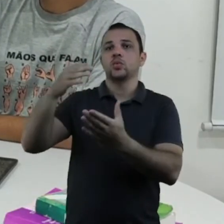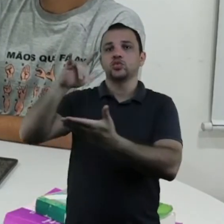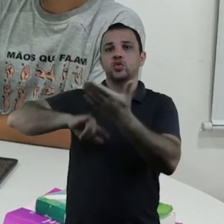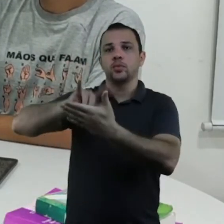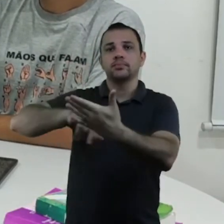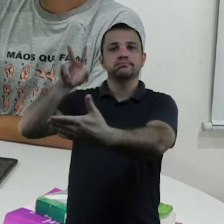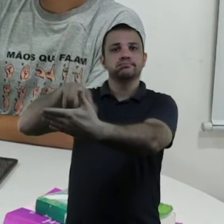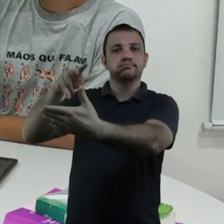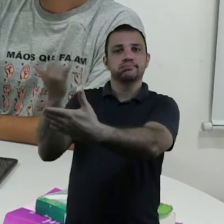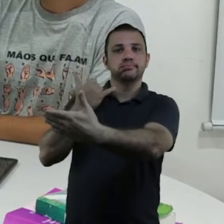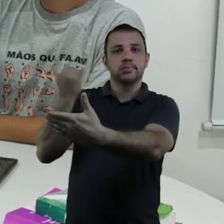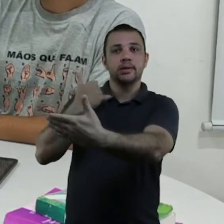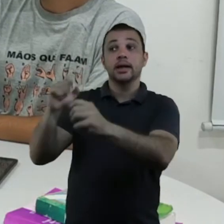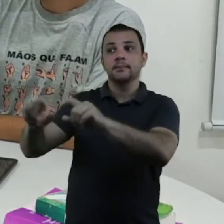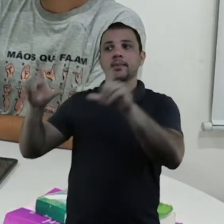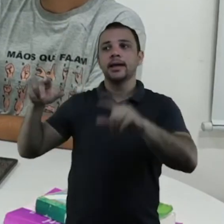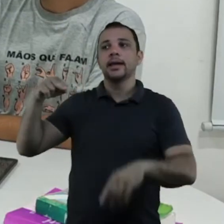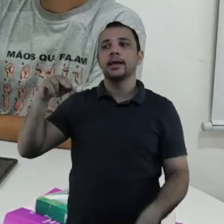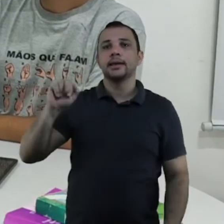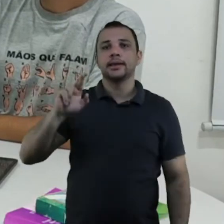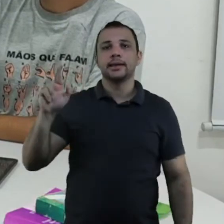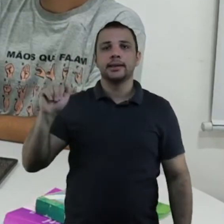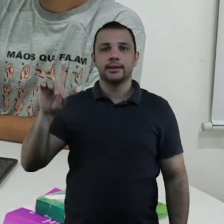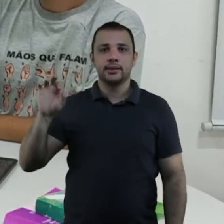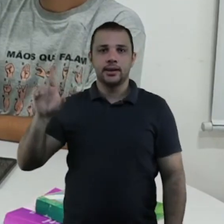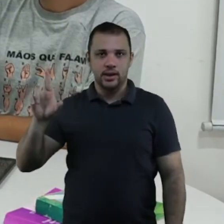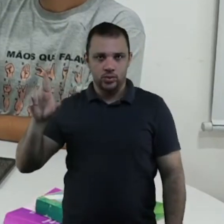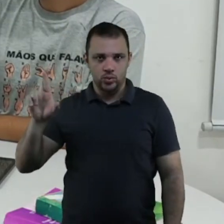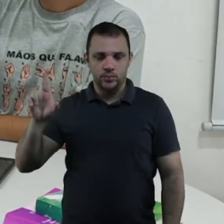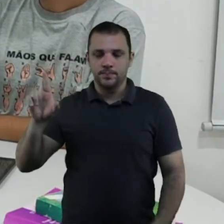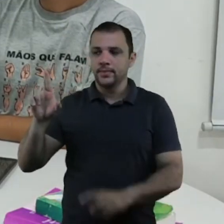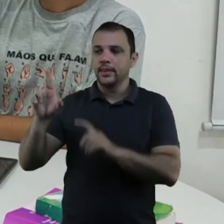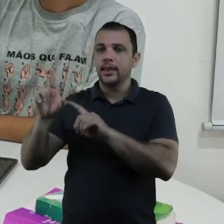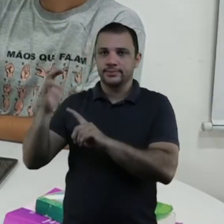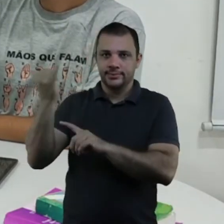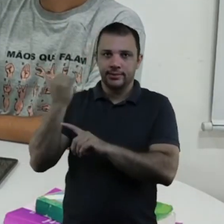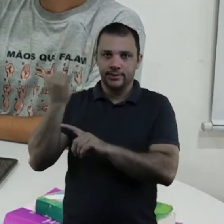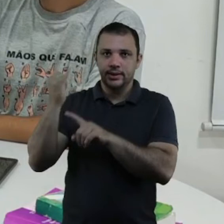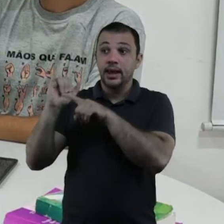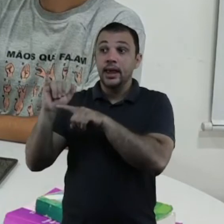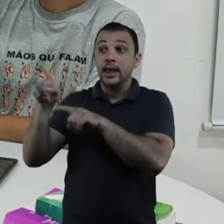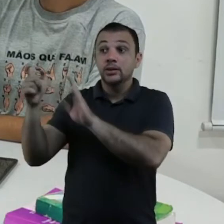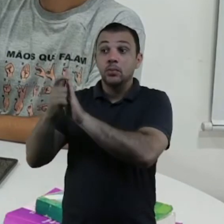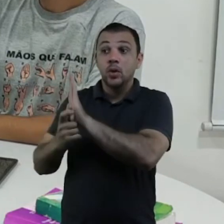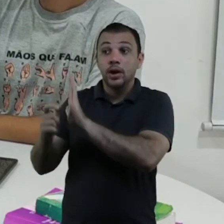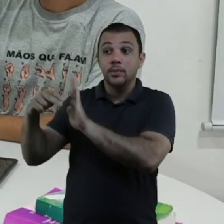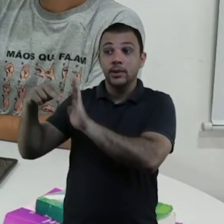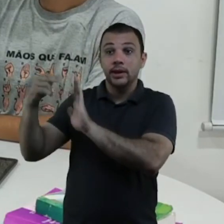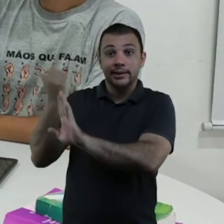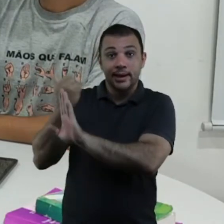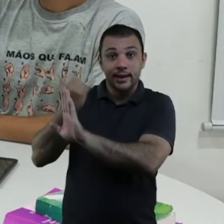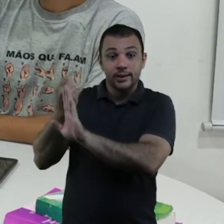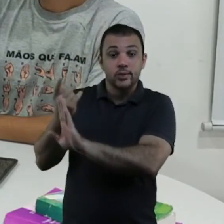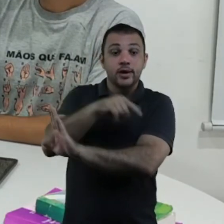narrador. Não sei o porquê, o narrador, ele simplesmente desligou a voz,